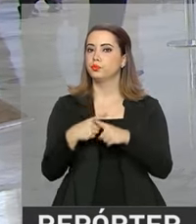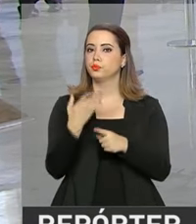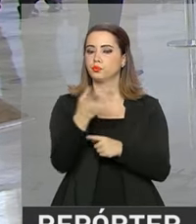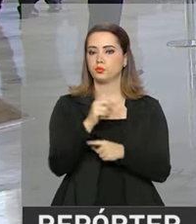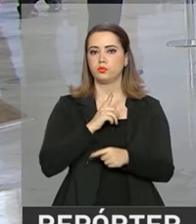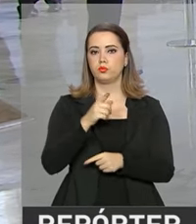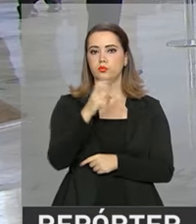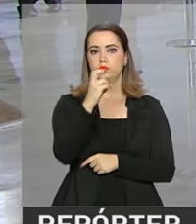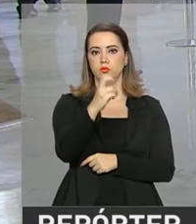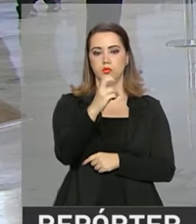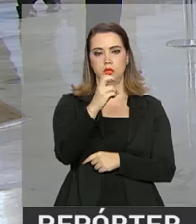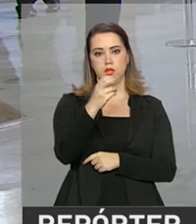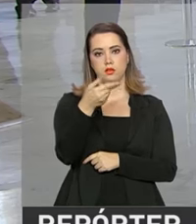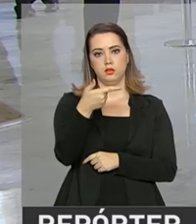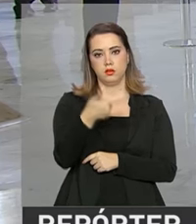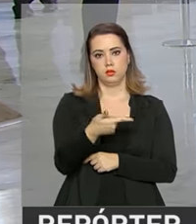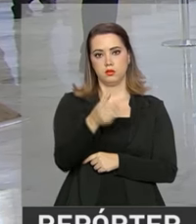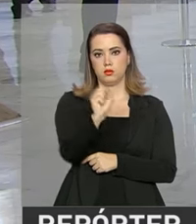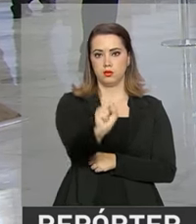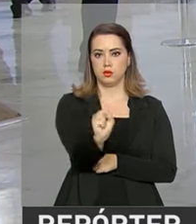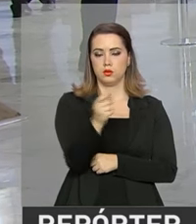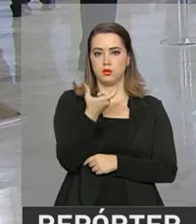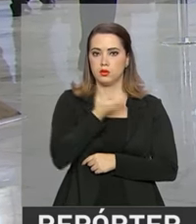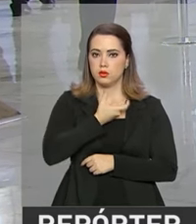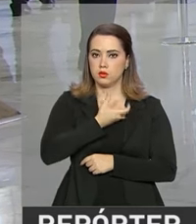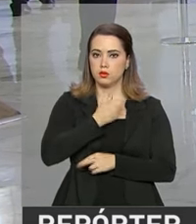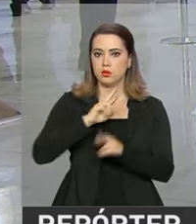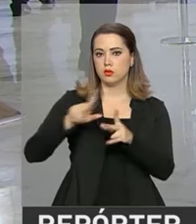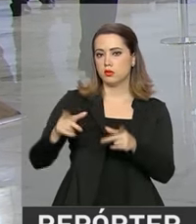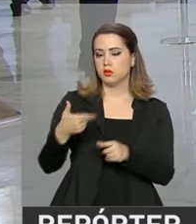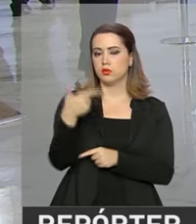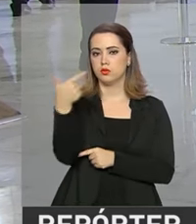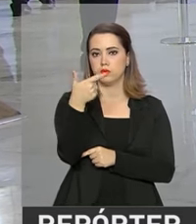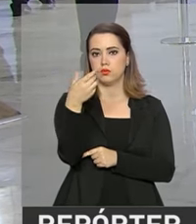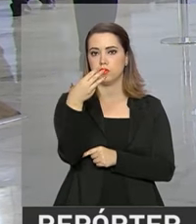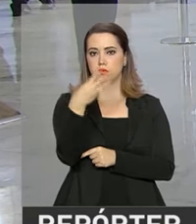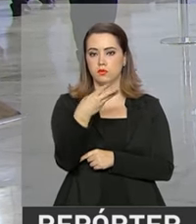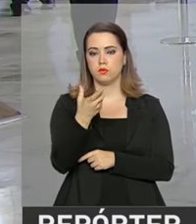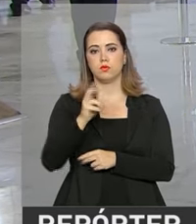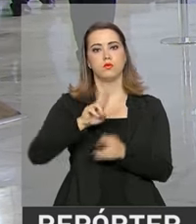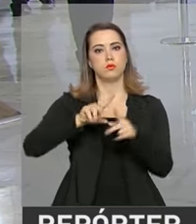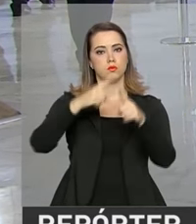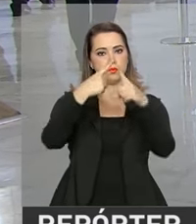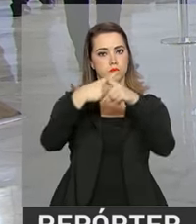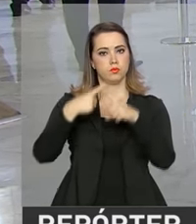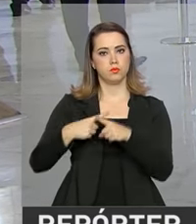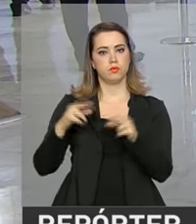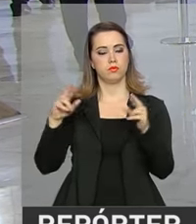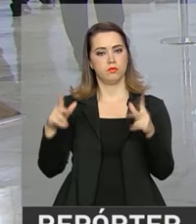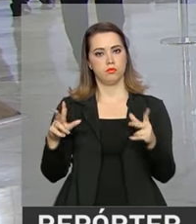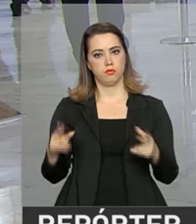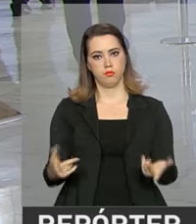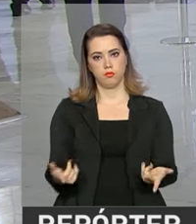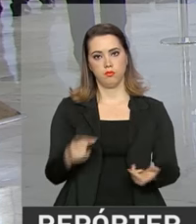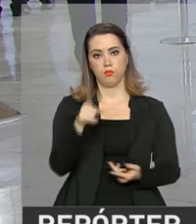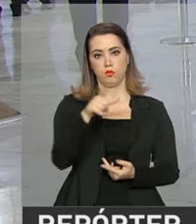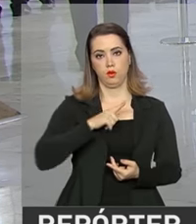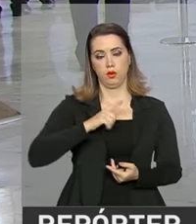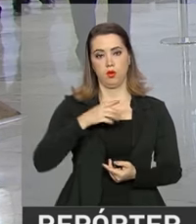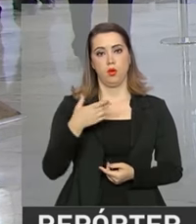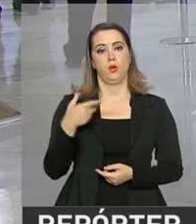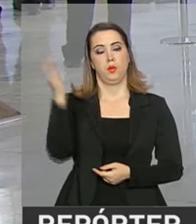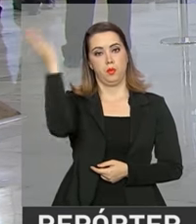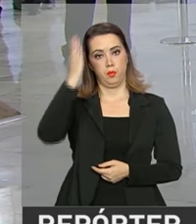528 medalhas que vão estar em disputa em 23 modalidades. A expectativa do Comitê Paralímpico Brasileiro é que o Brasil fique